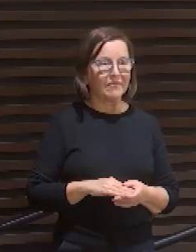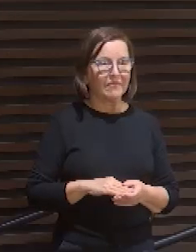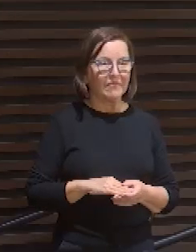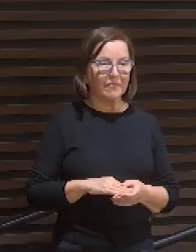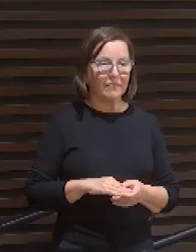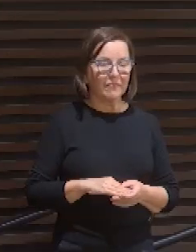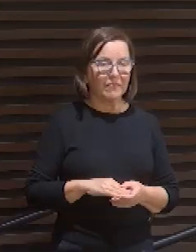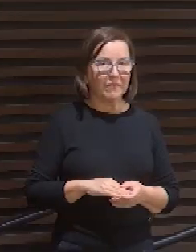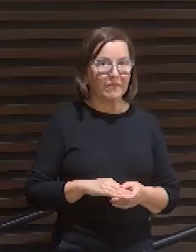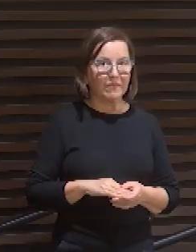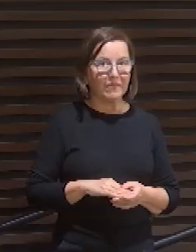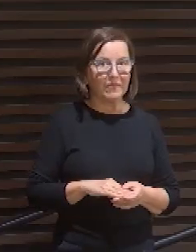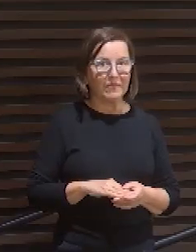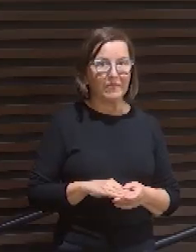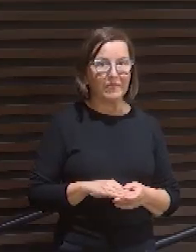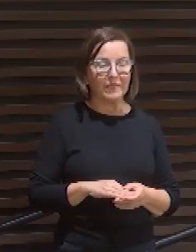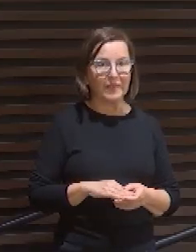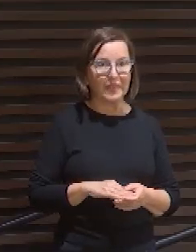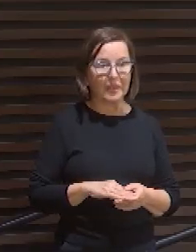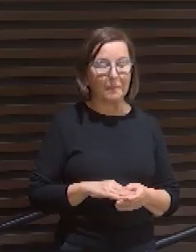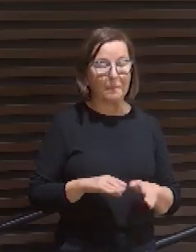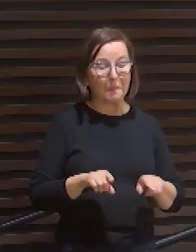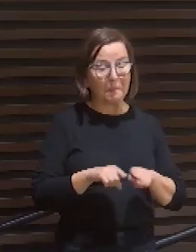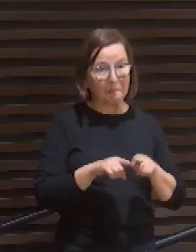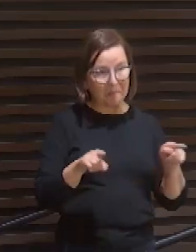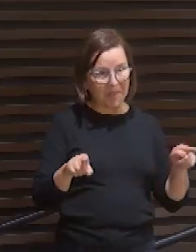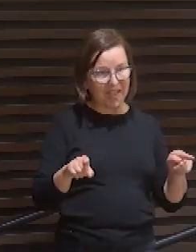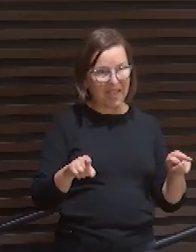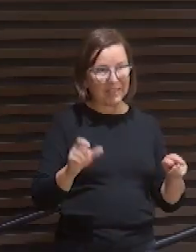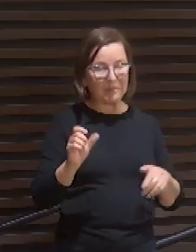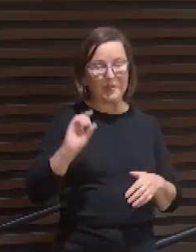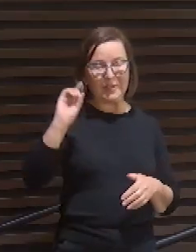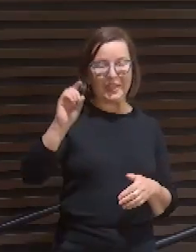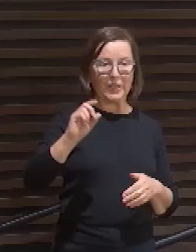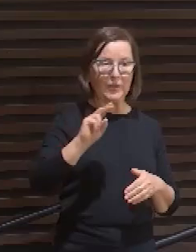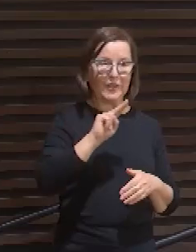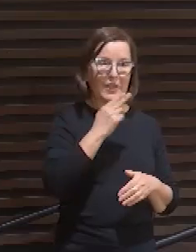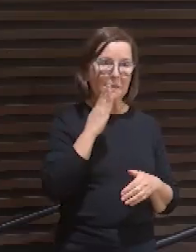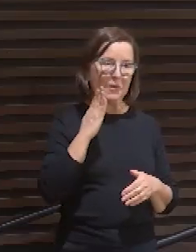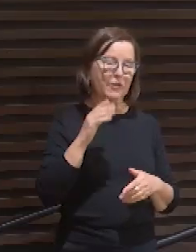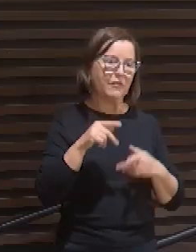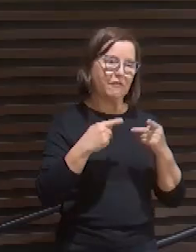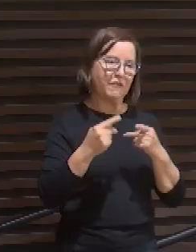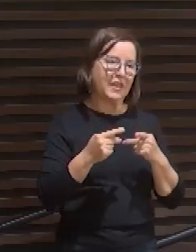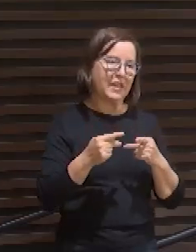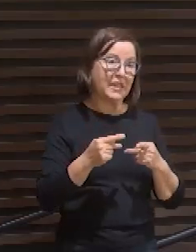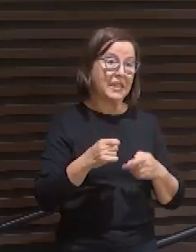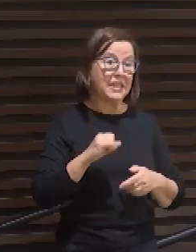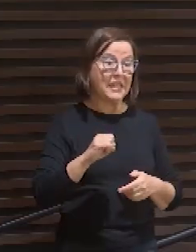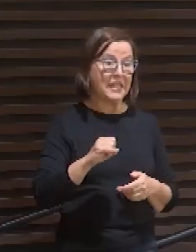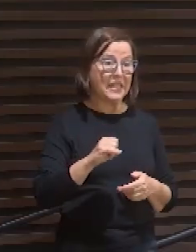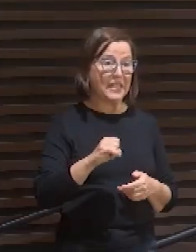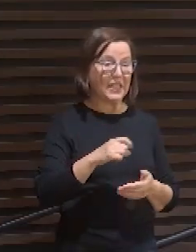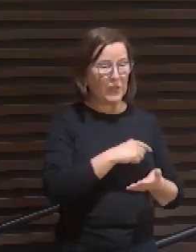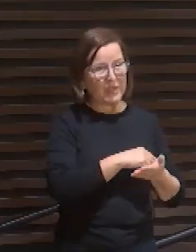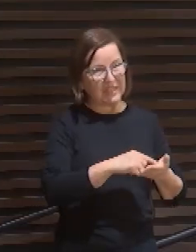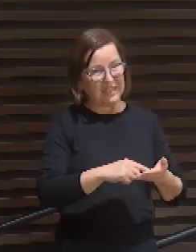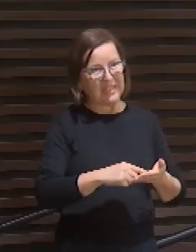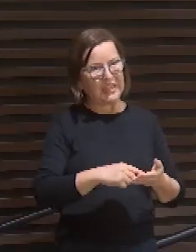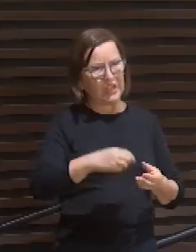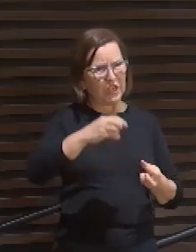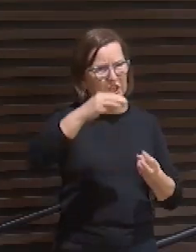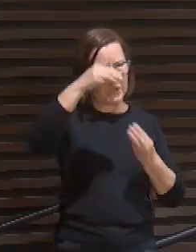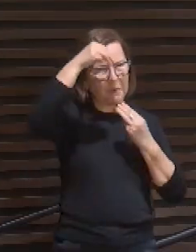ele diz o seguinte, que se o sangue de bodes e de touros e a cinza de